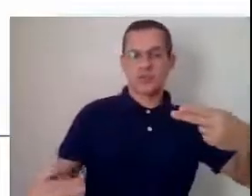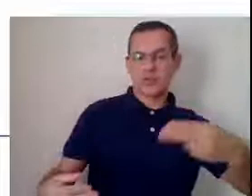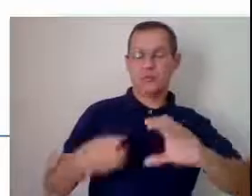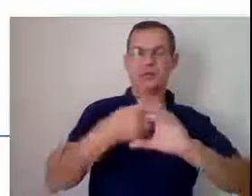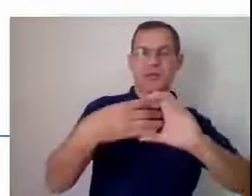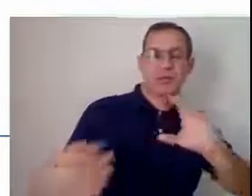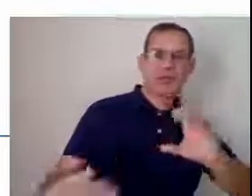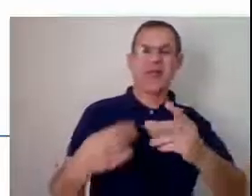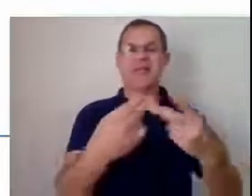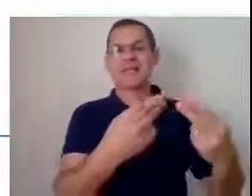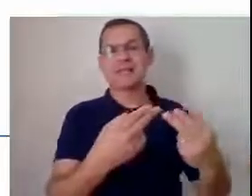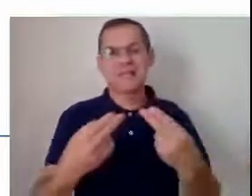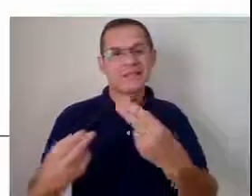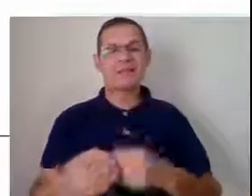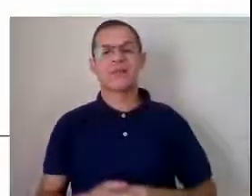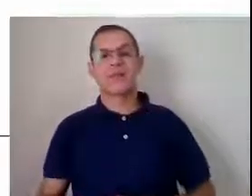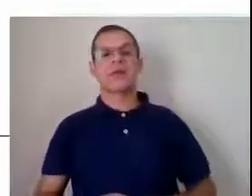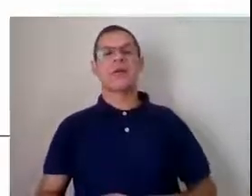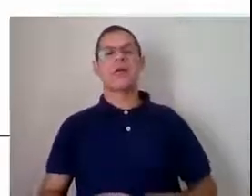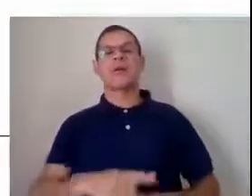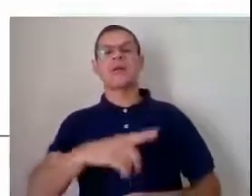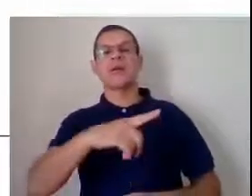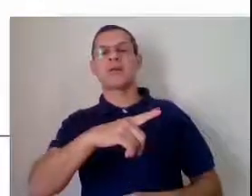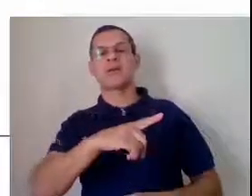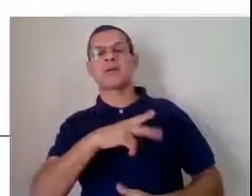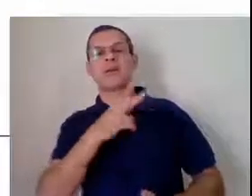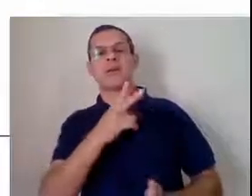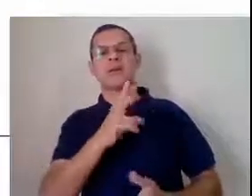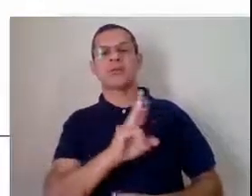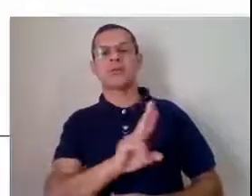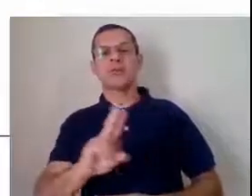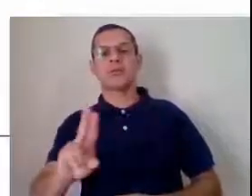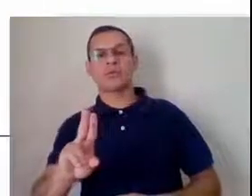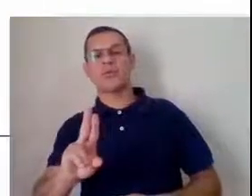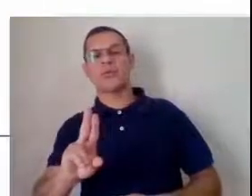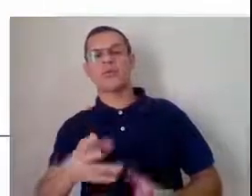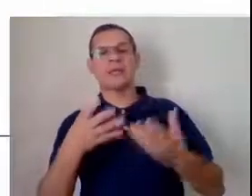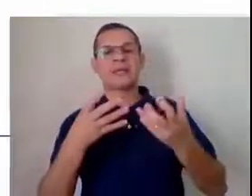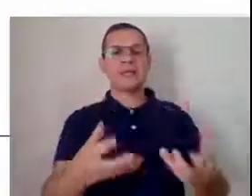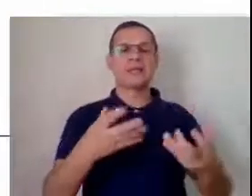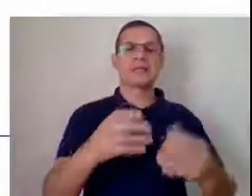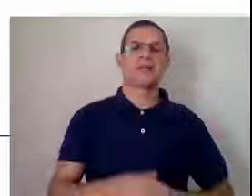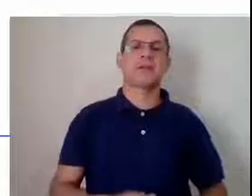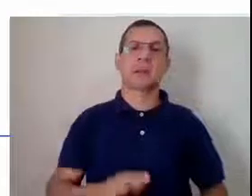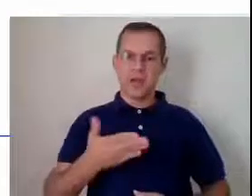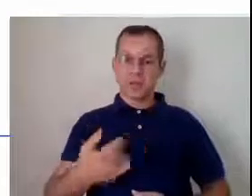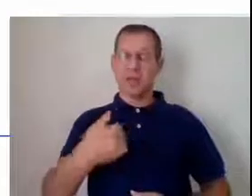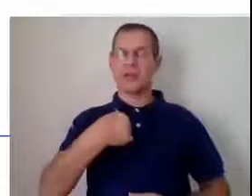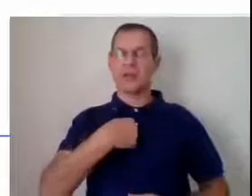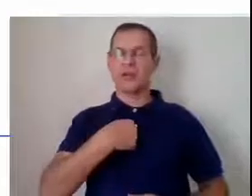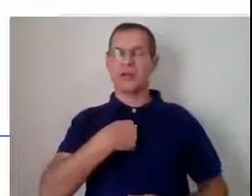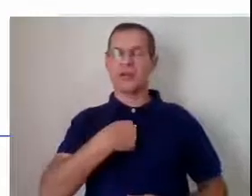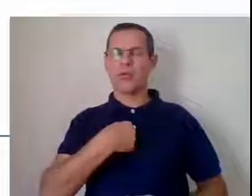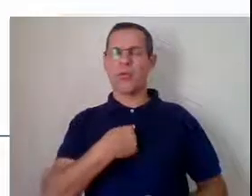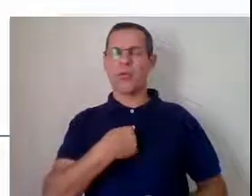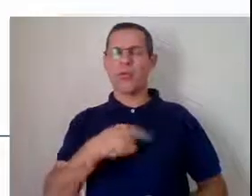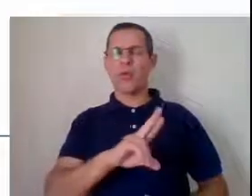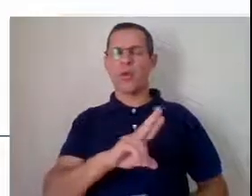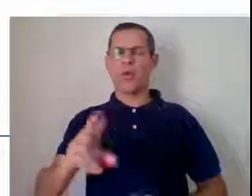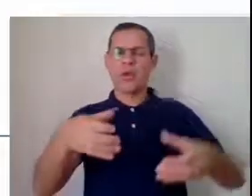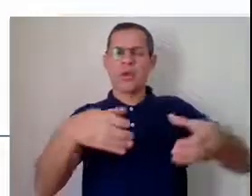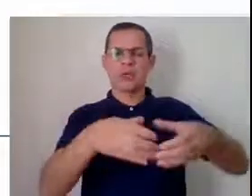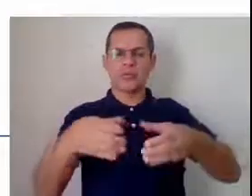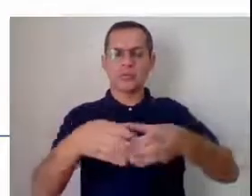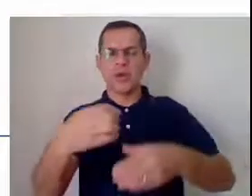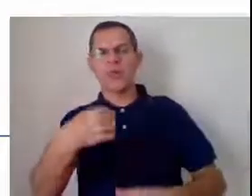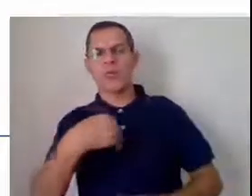características semelhantes e que pode receber o nome que se desejar. Então, eu posso nomear aí os conjuntos